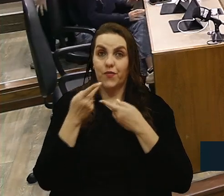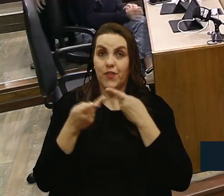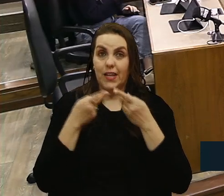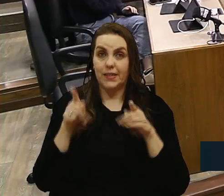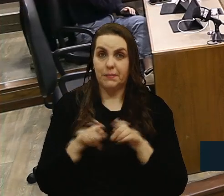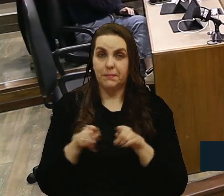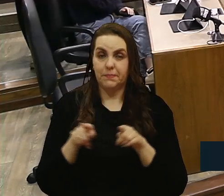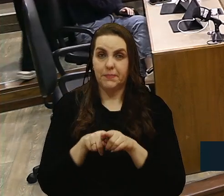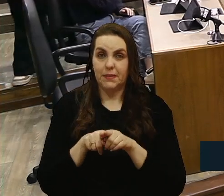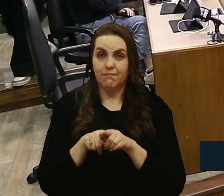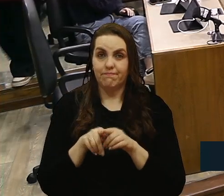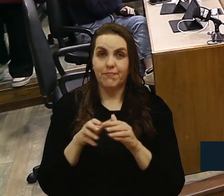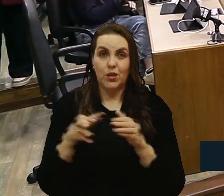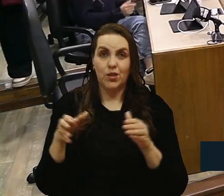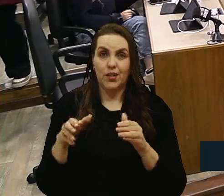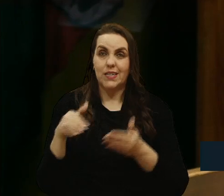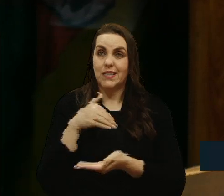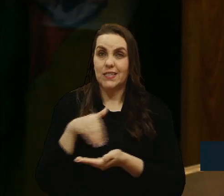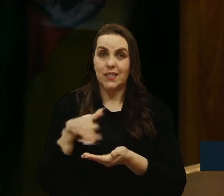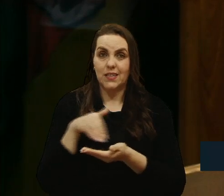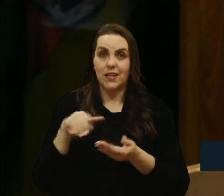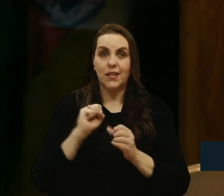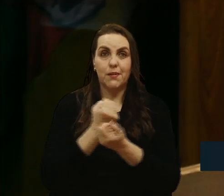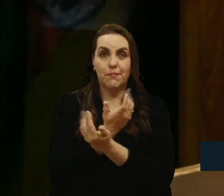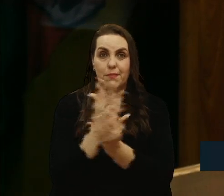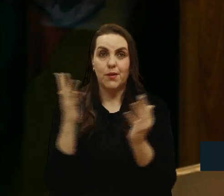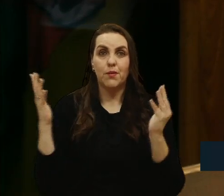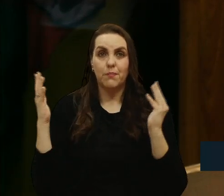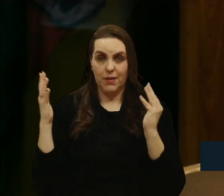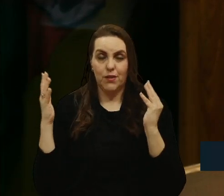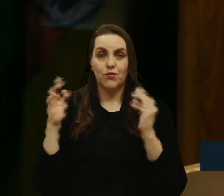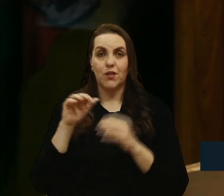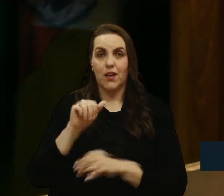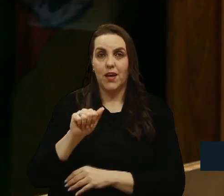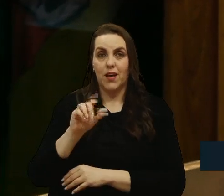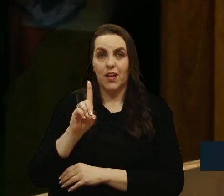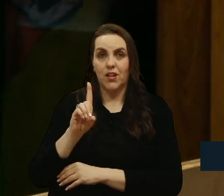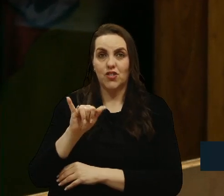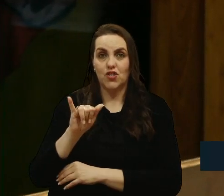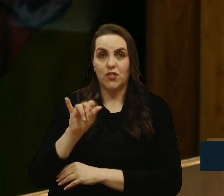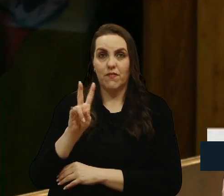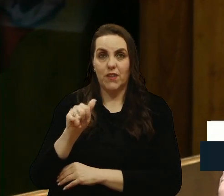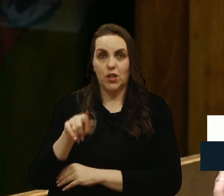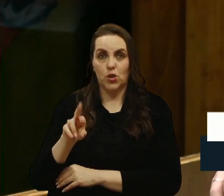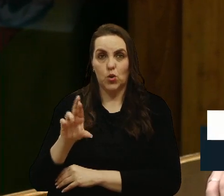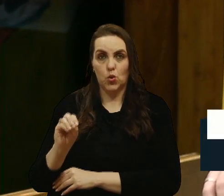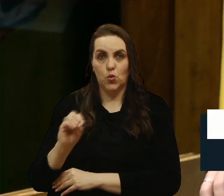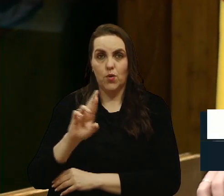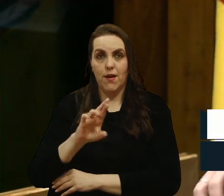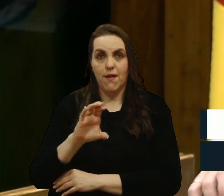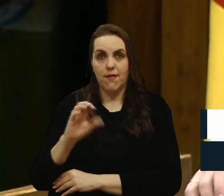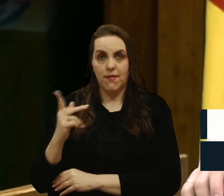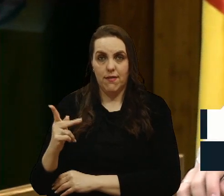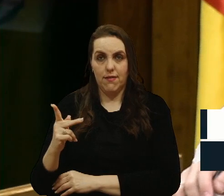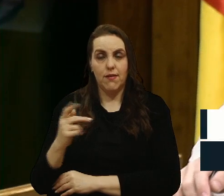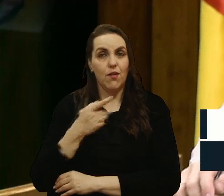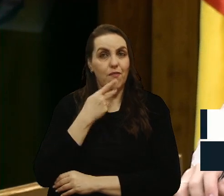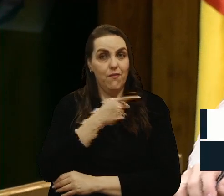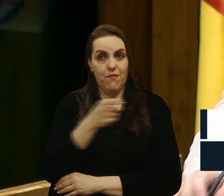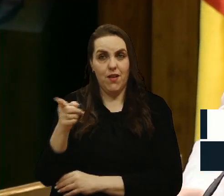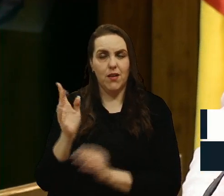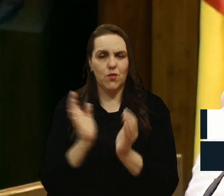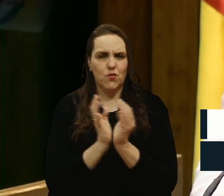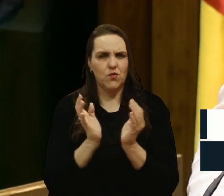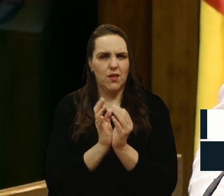maiores secretários do meio ambiente que essa cidade já teve, secretário Advano Reck. Queria comentar com os colegas aqui algo que talvez poucos